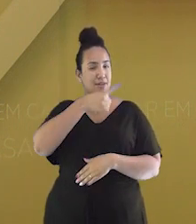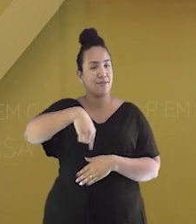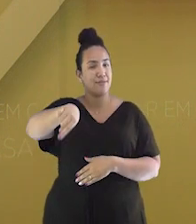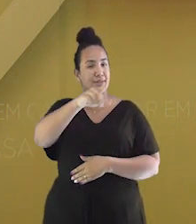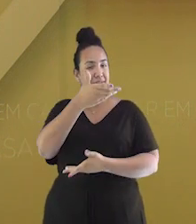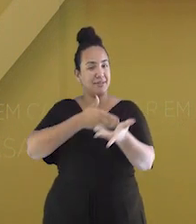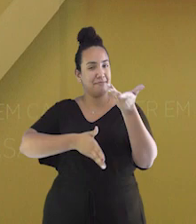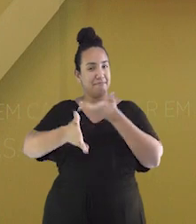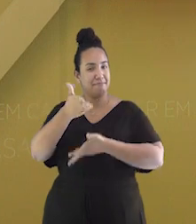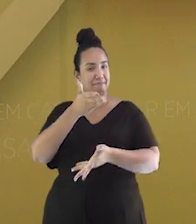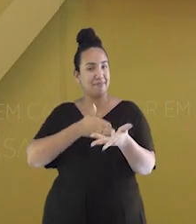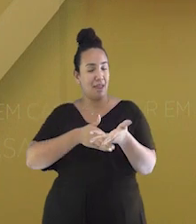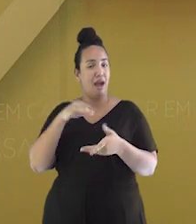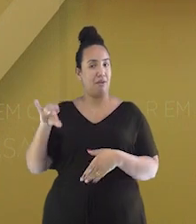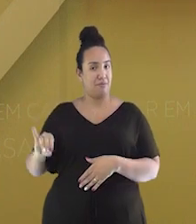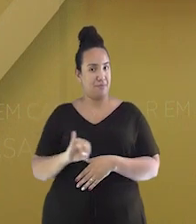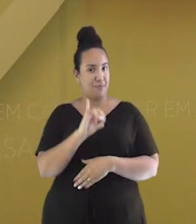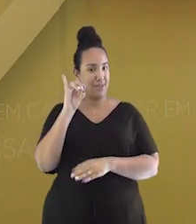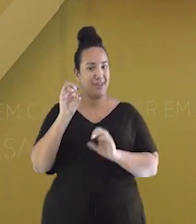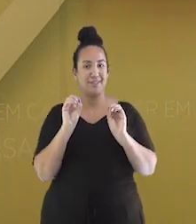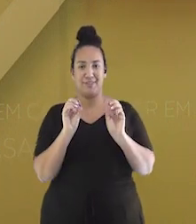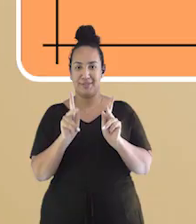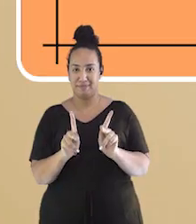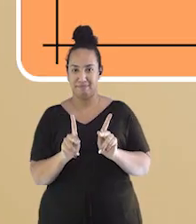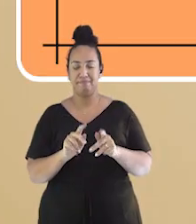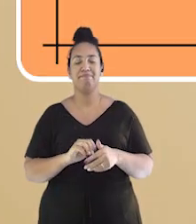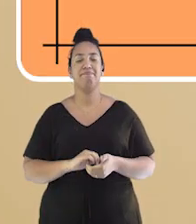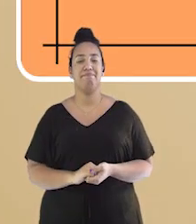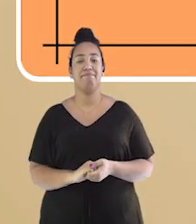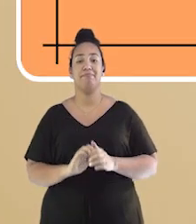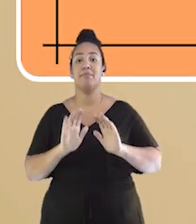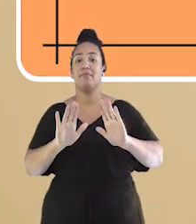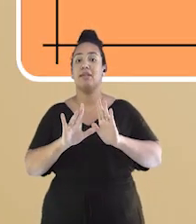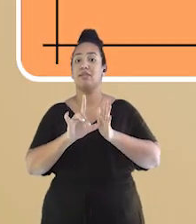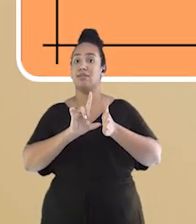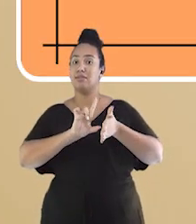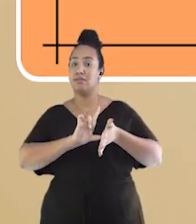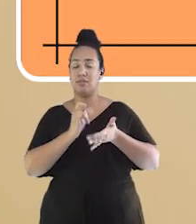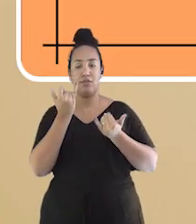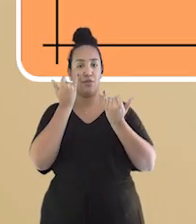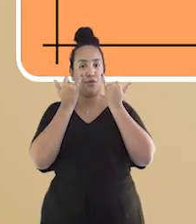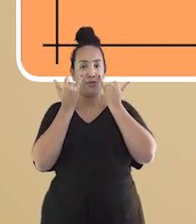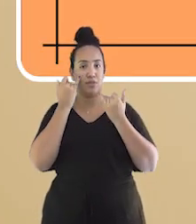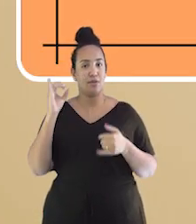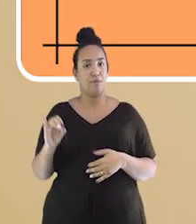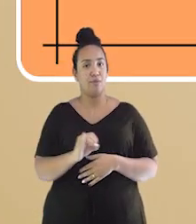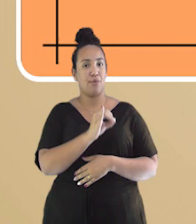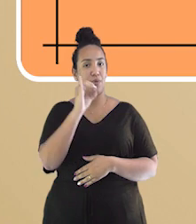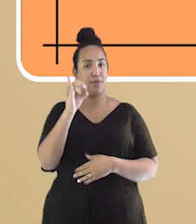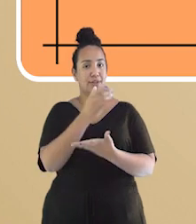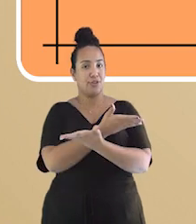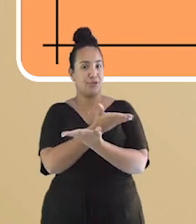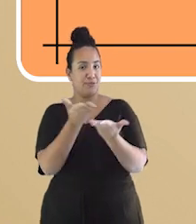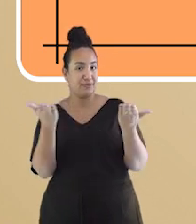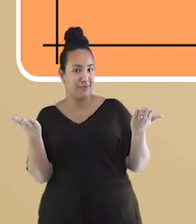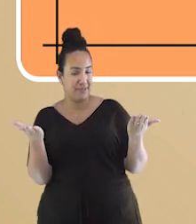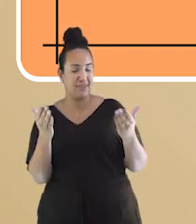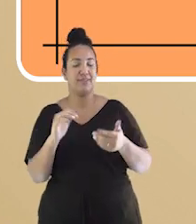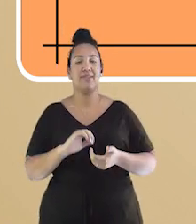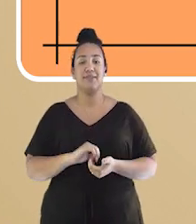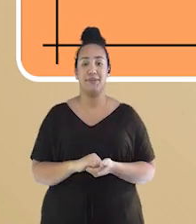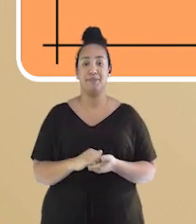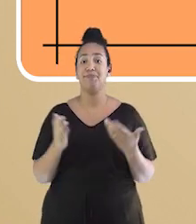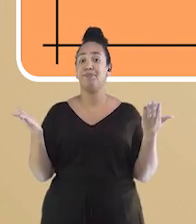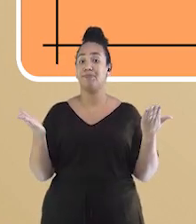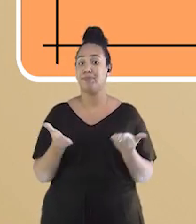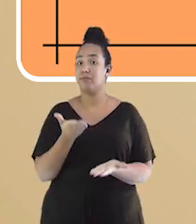sua interação é muito importante. Combinado? Mas antes, vou passar algumas informações para vocês que estão nos assistindo. A aula